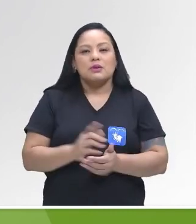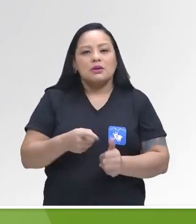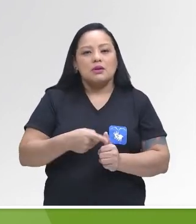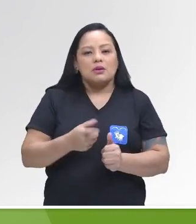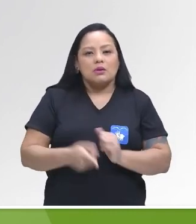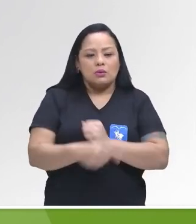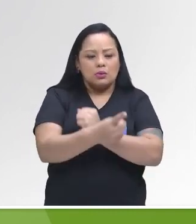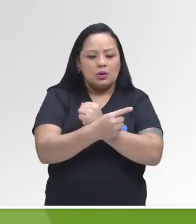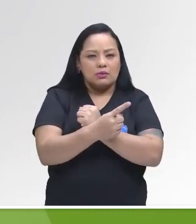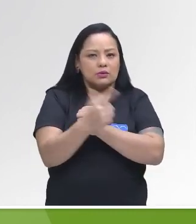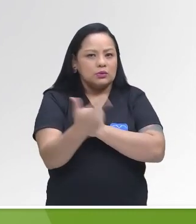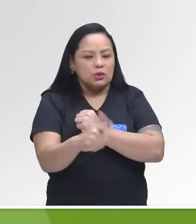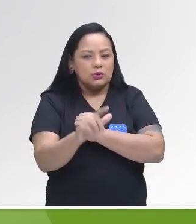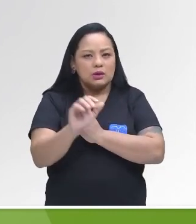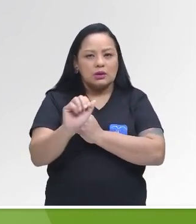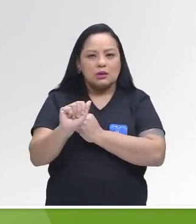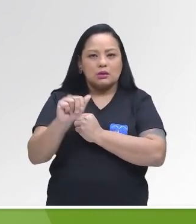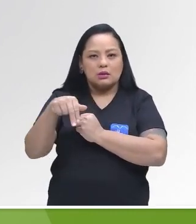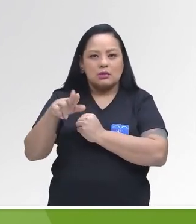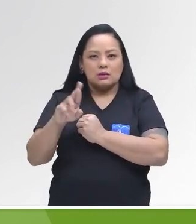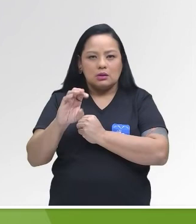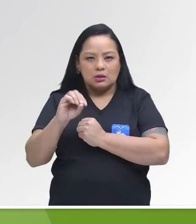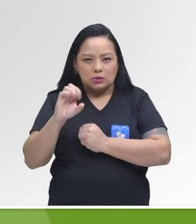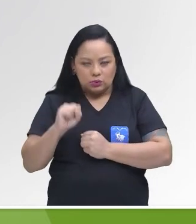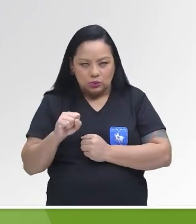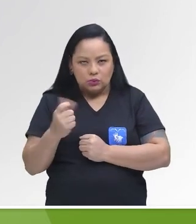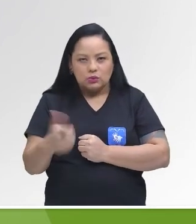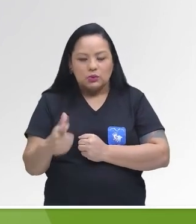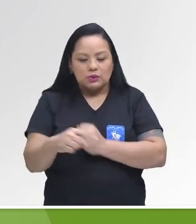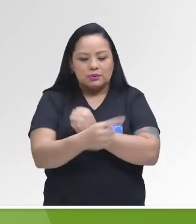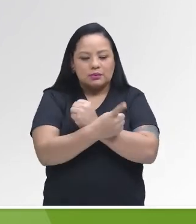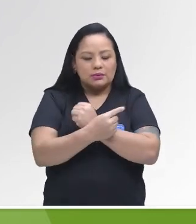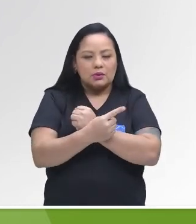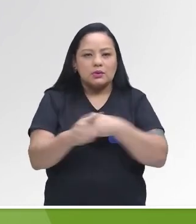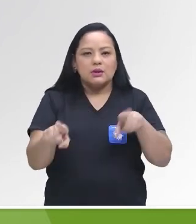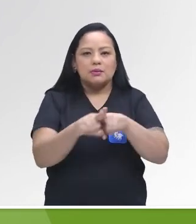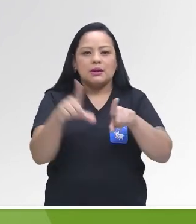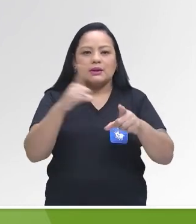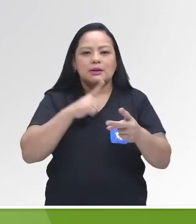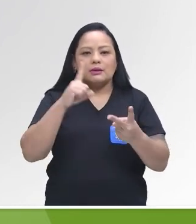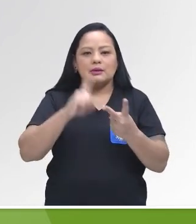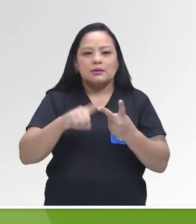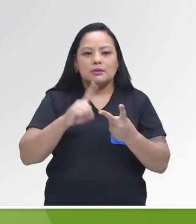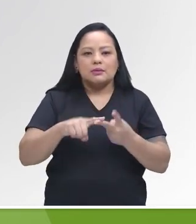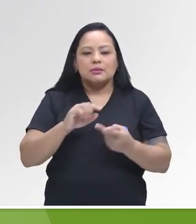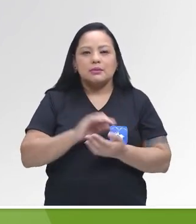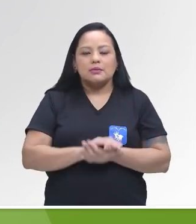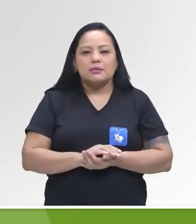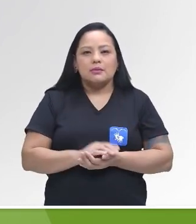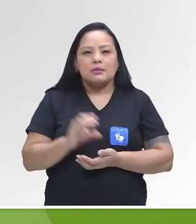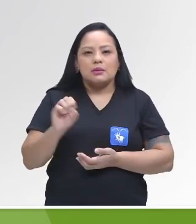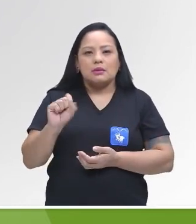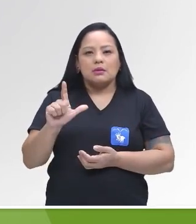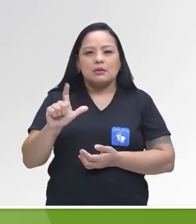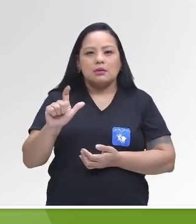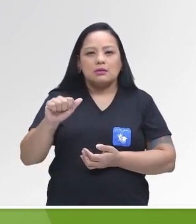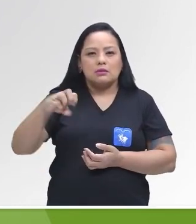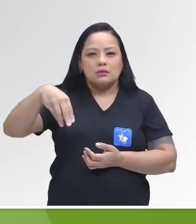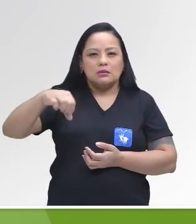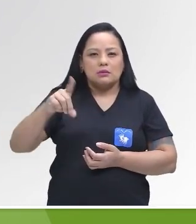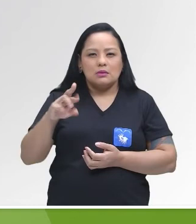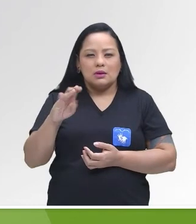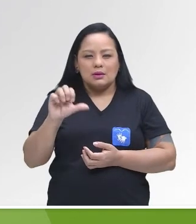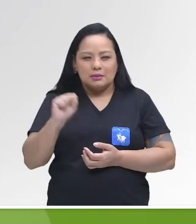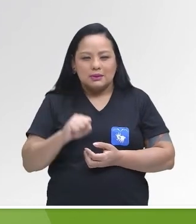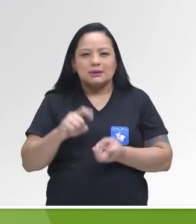anuros porque não tem cauda, tá? Temos ali as salamandras e temos os ápodes,